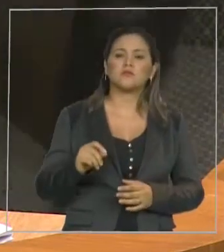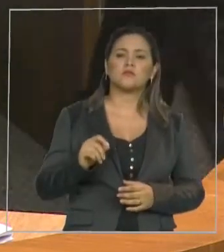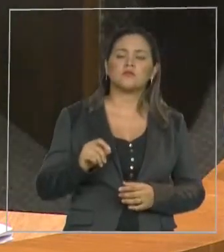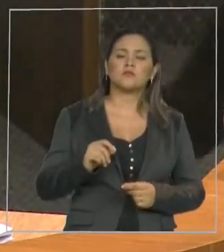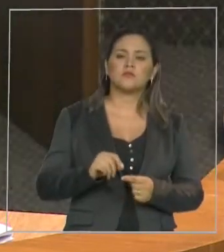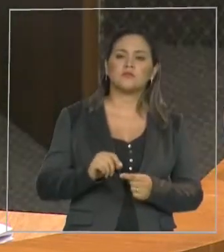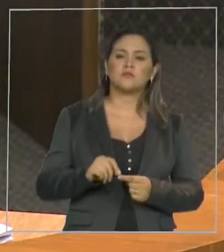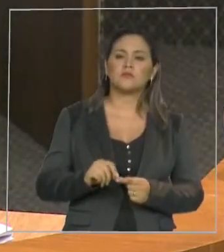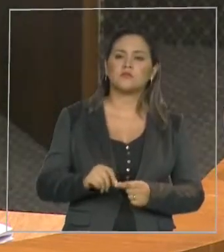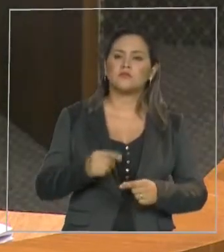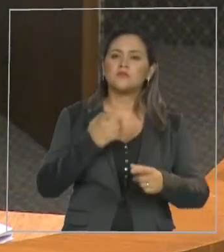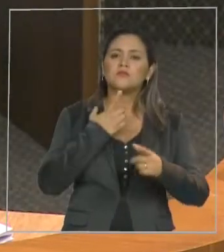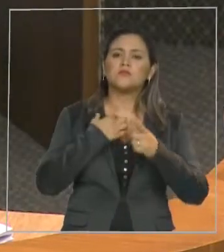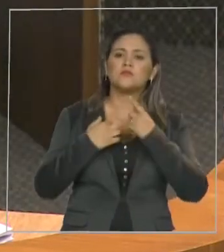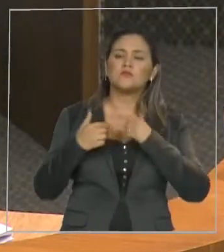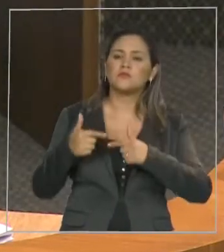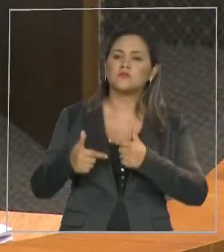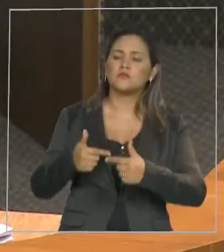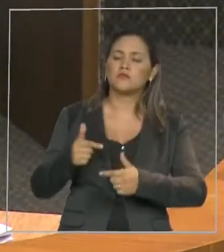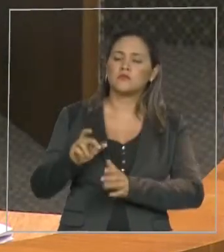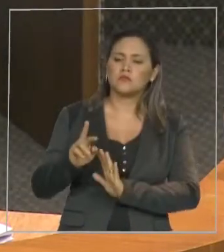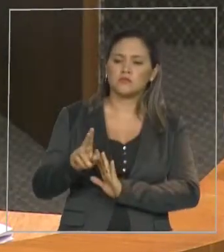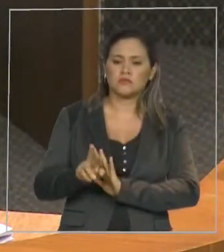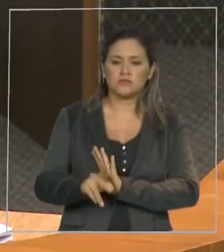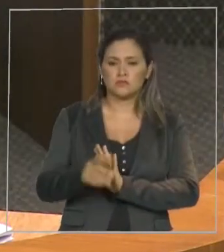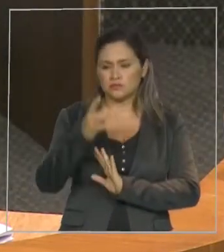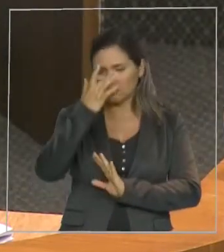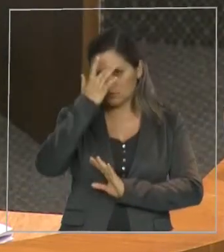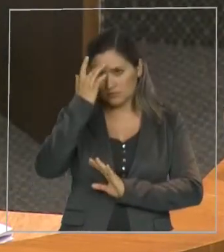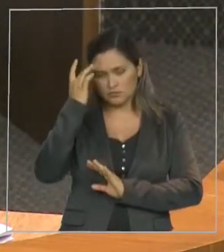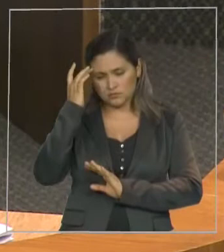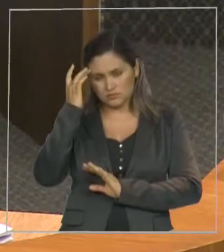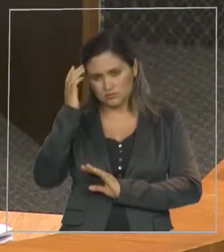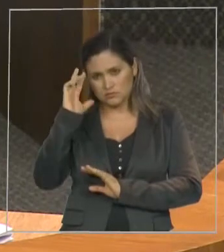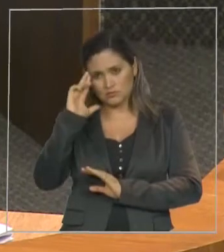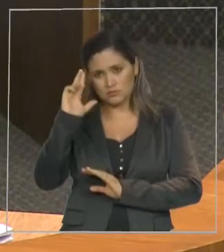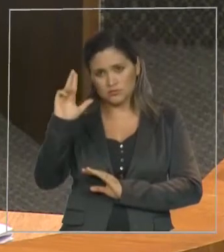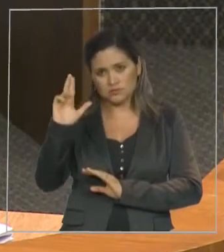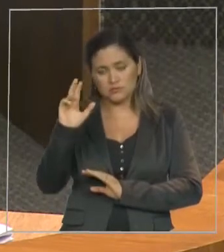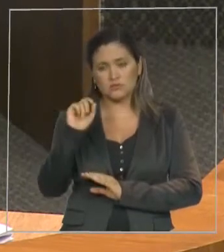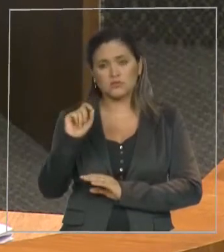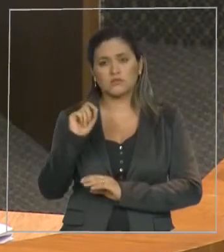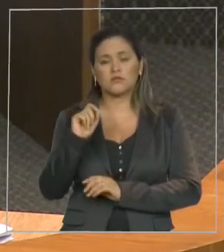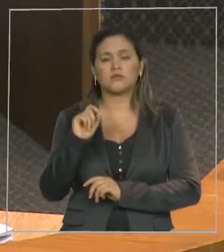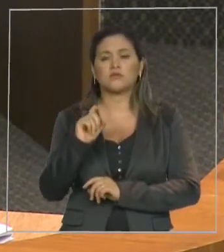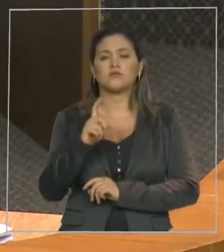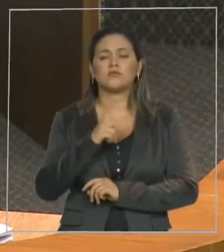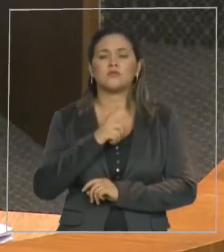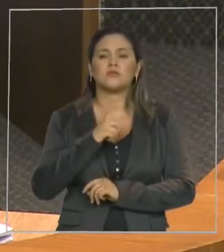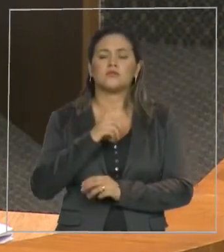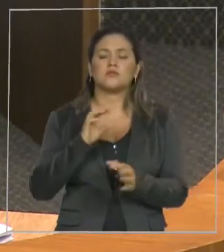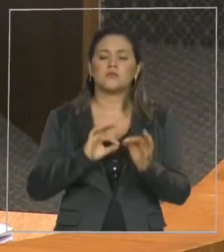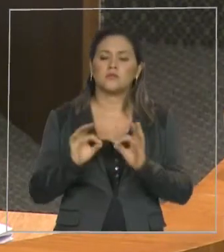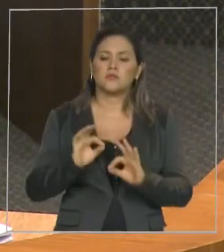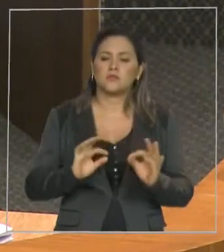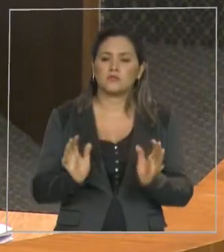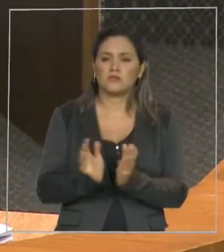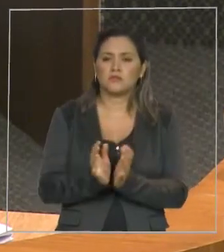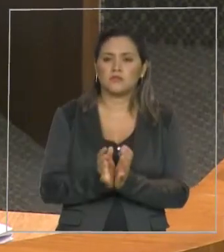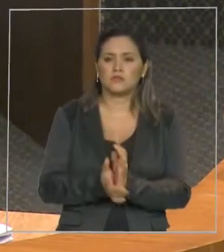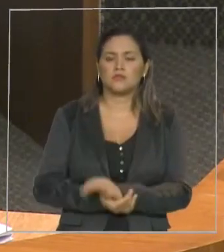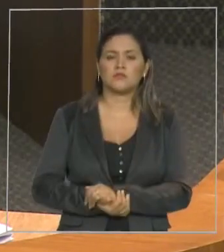de pessoas e de lideranças expressivas que estão na origem e na formação desse partido. Eu